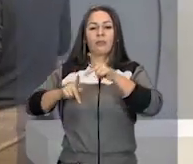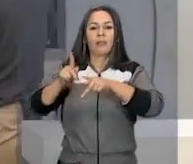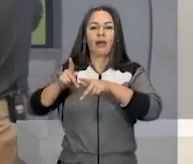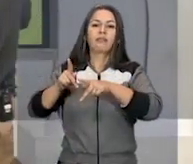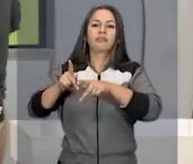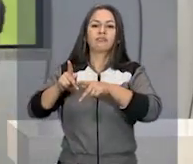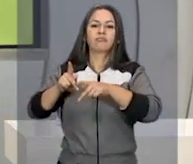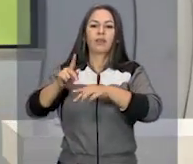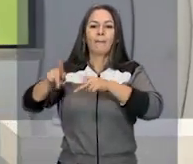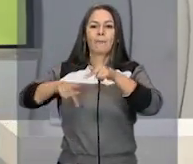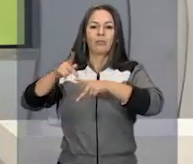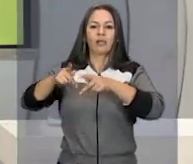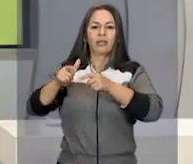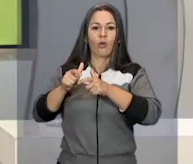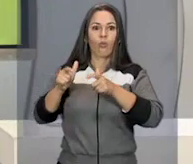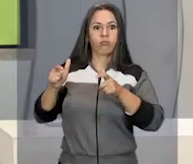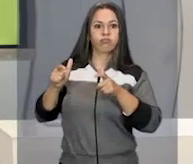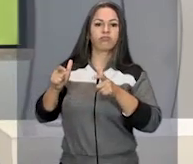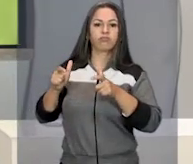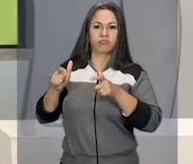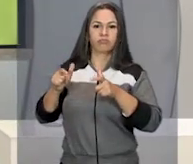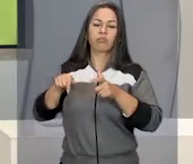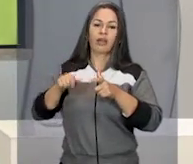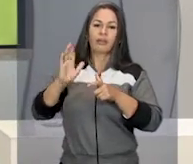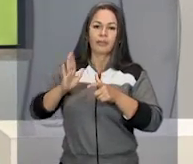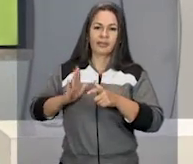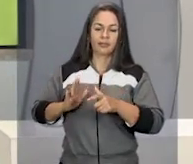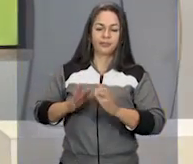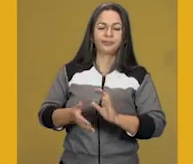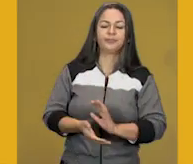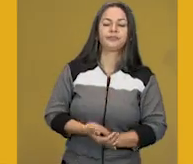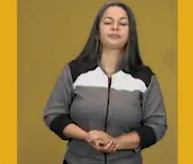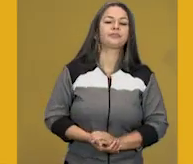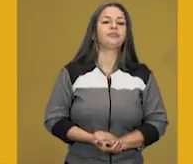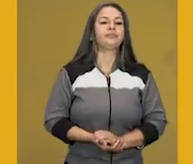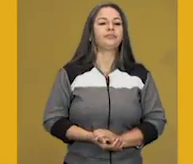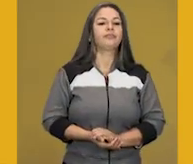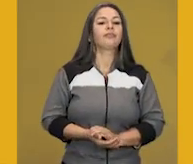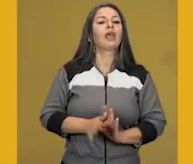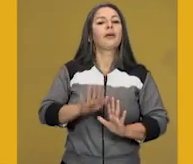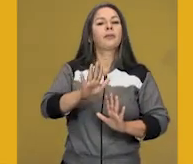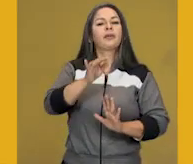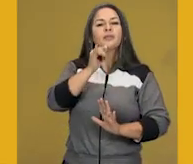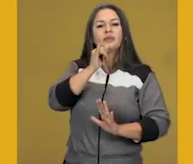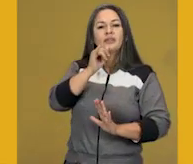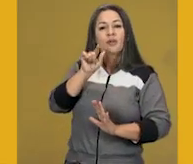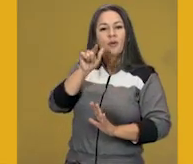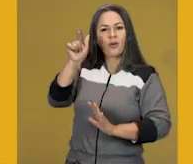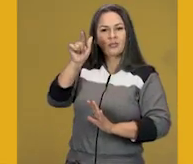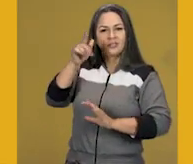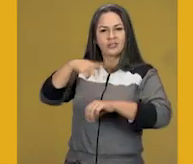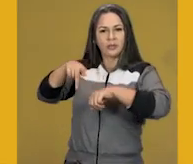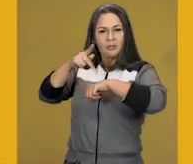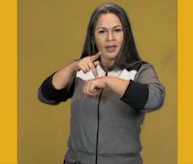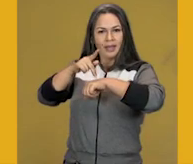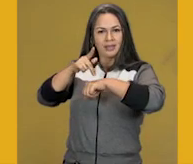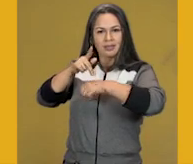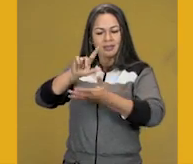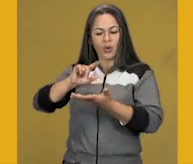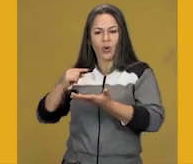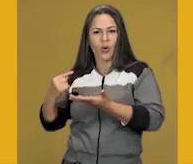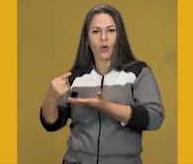Agora, outros países da Ásia, eles vão ter outros valores. A China, por exemplo, ela tem 1